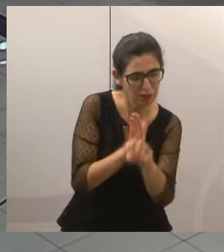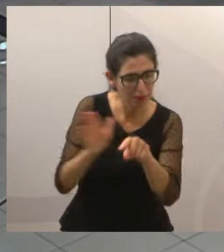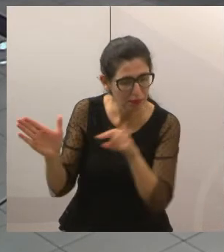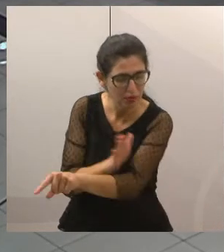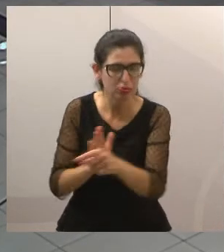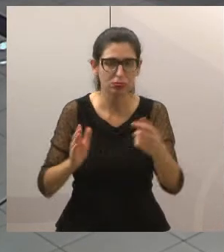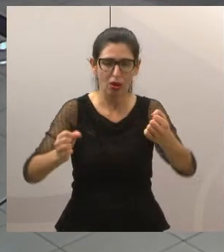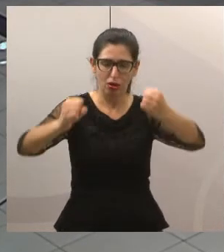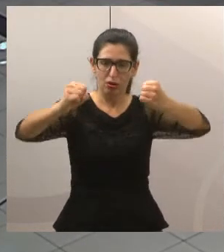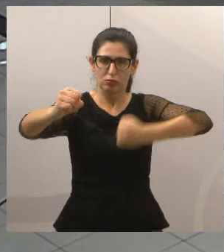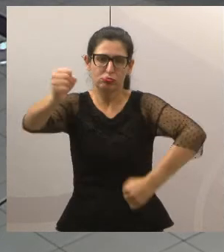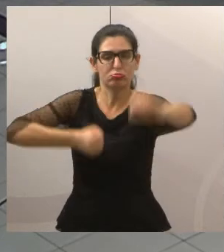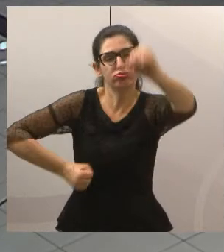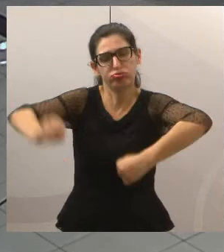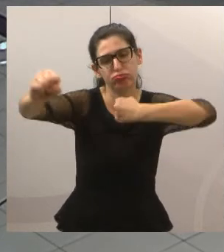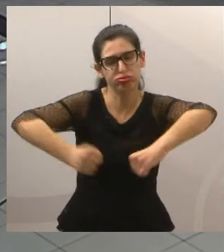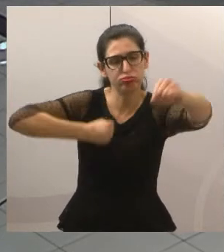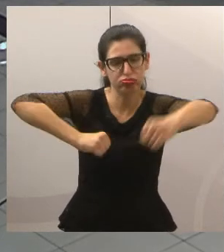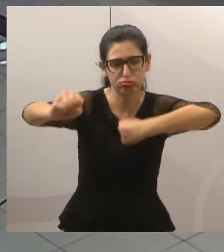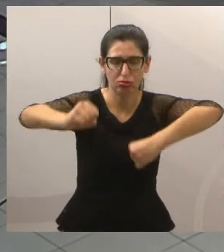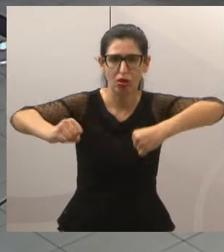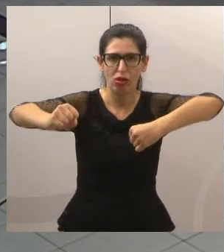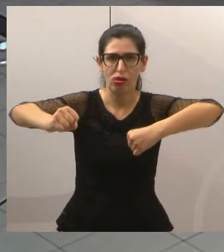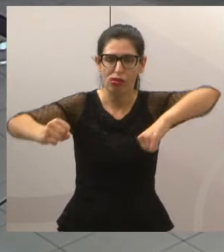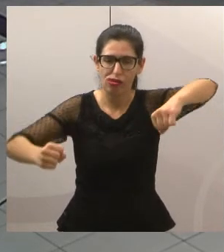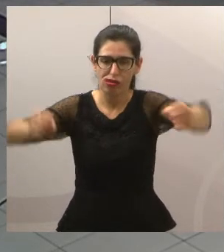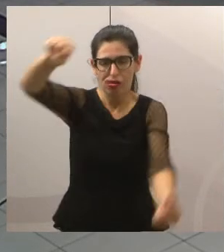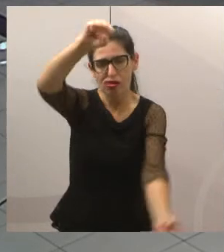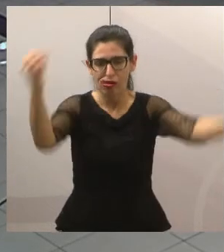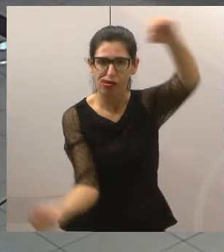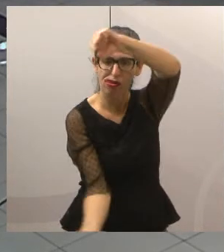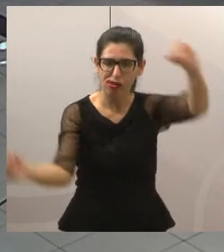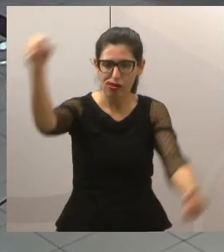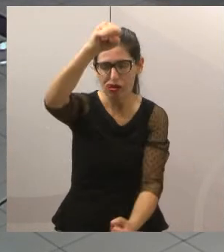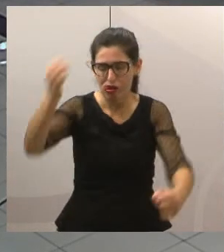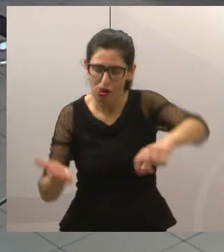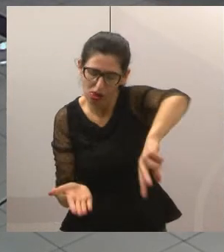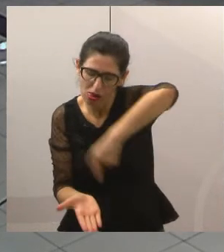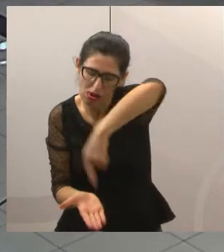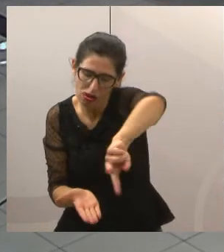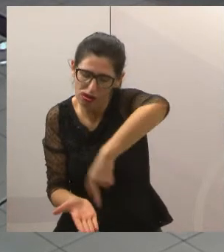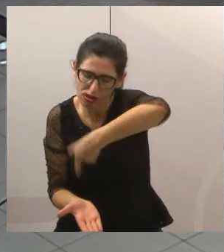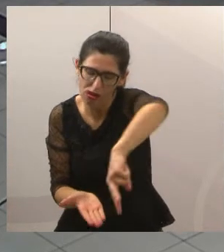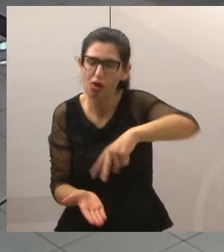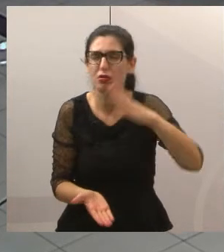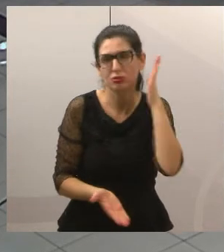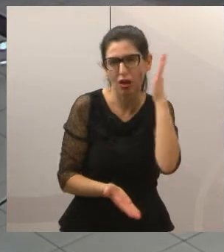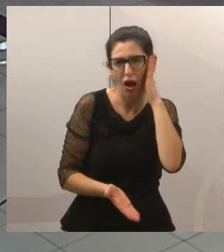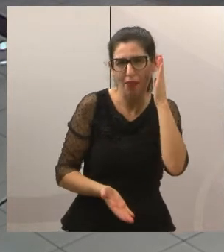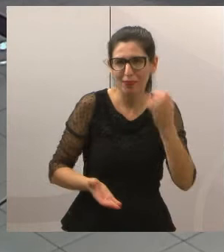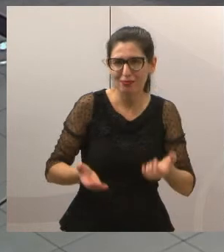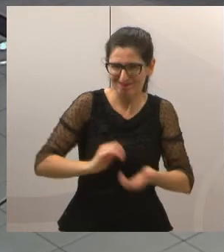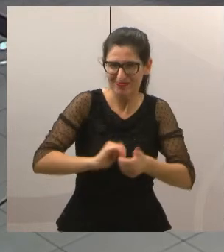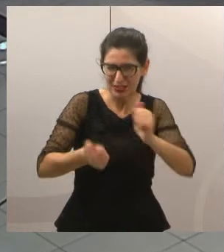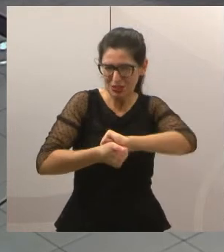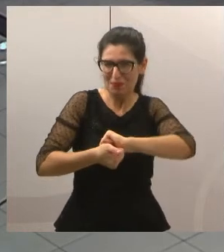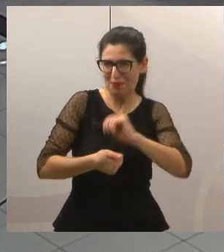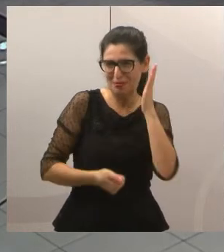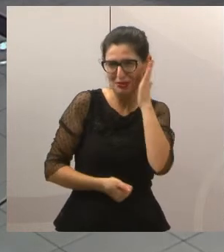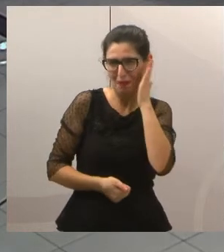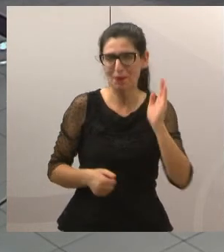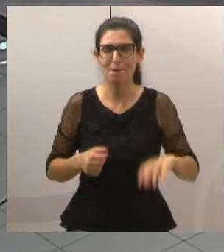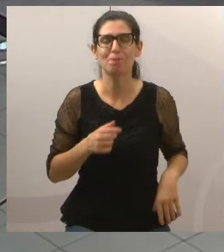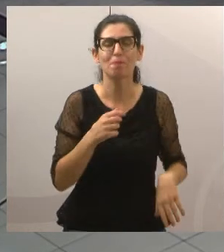academias ao ar livre, eu tive a informação do que aquela quantia de verba que a gente